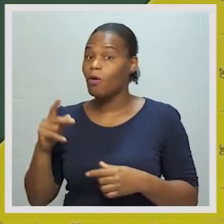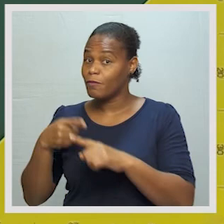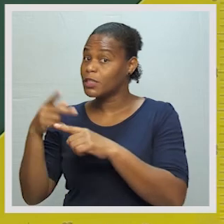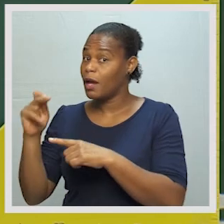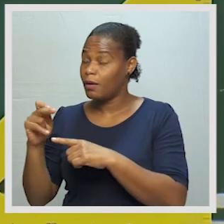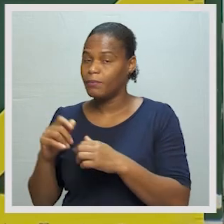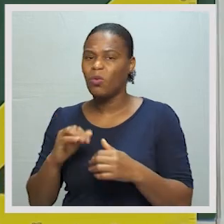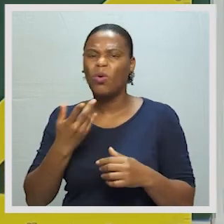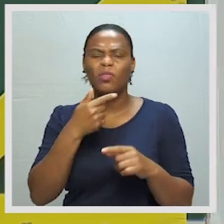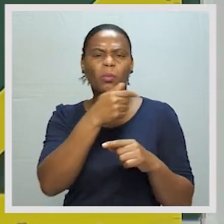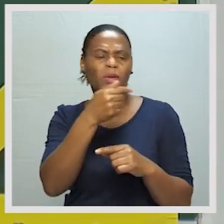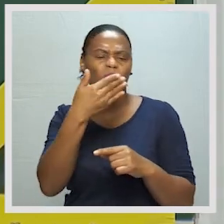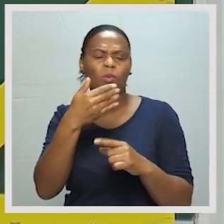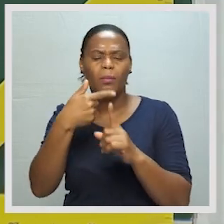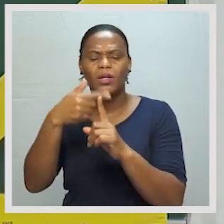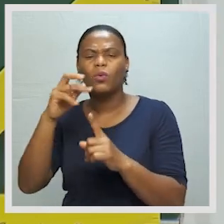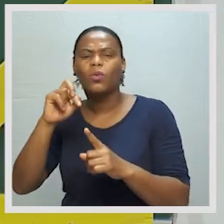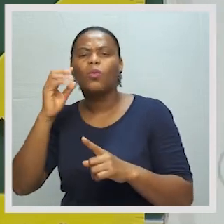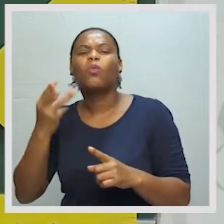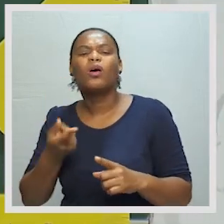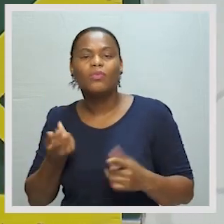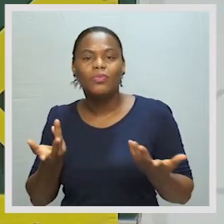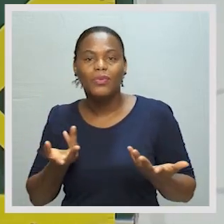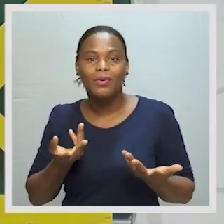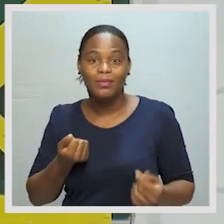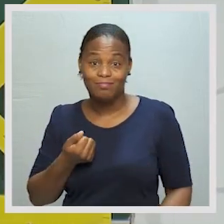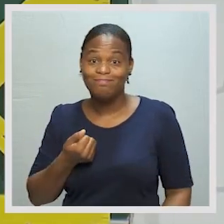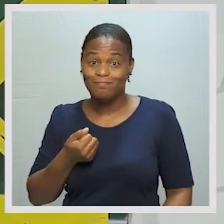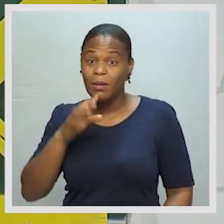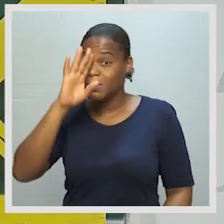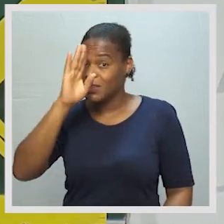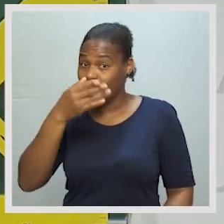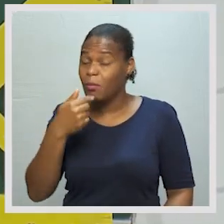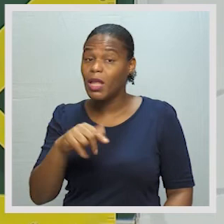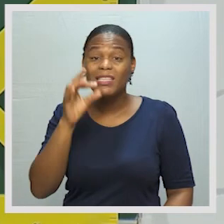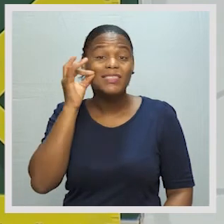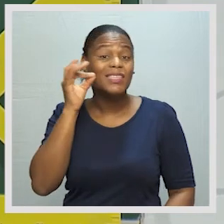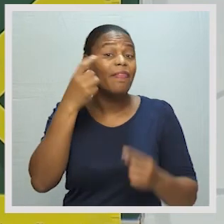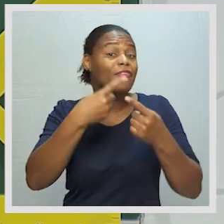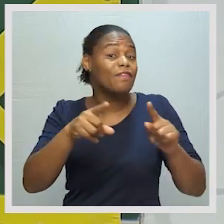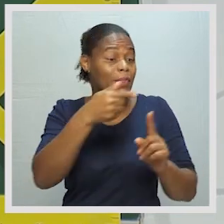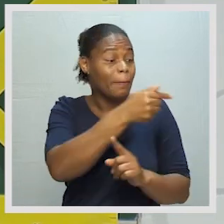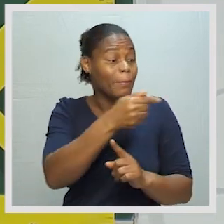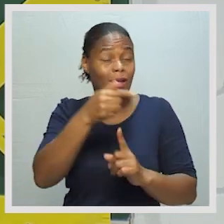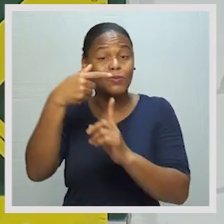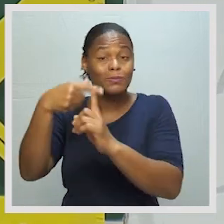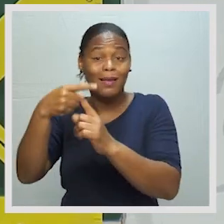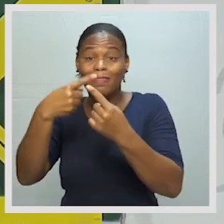mais 8. Já sabemos que temos adição de números com sinais diferentes,